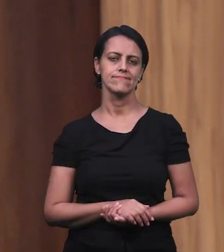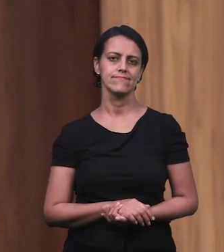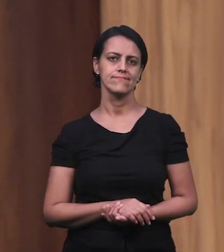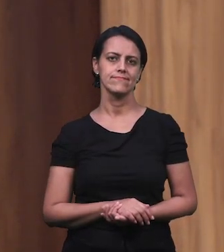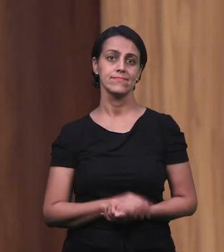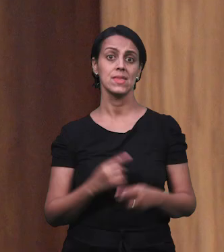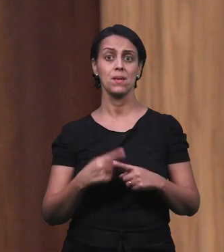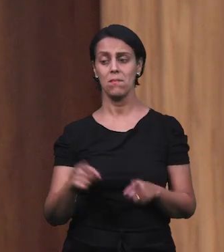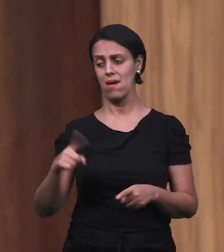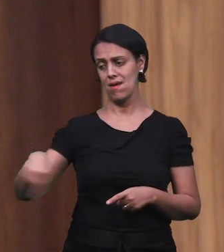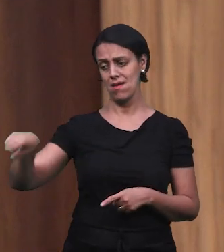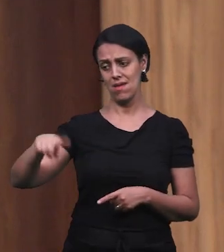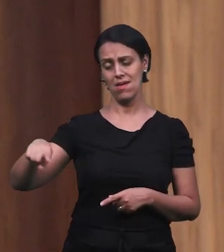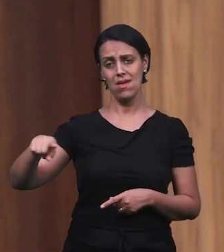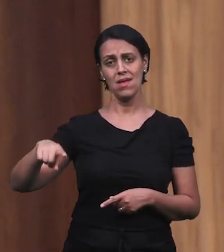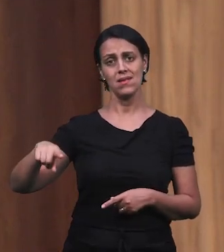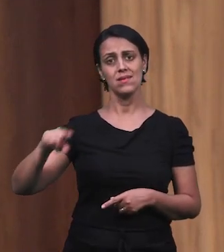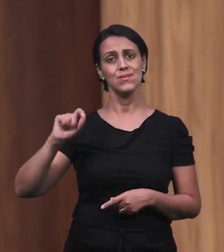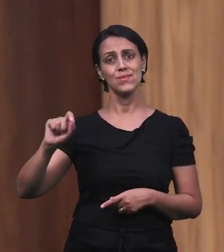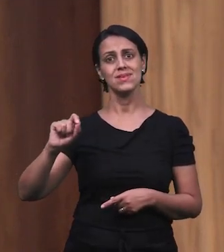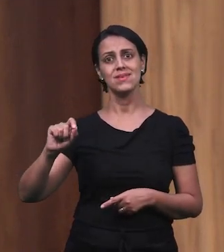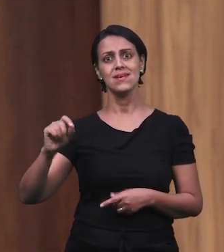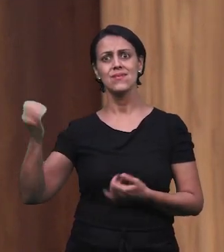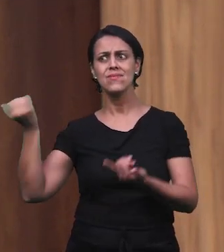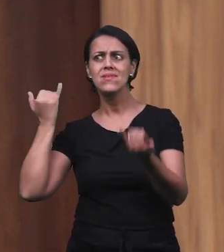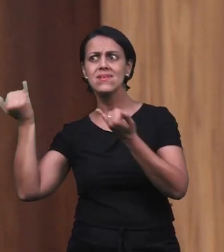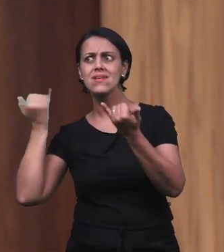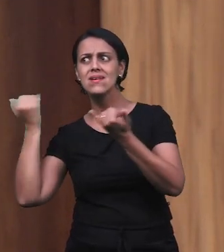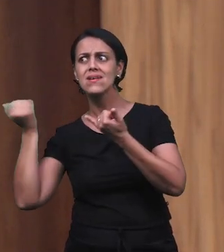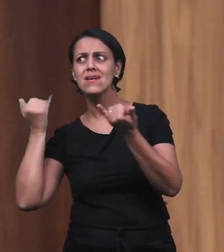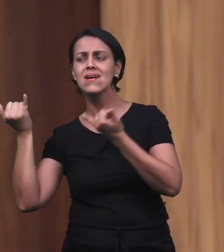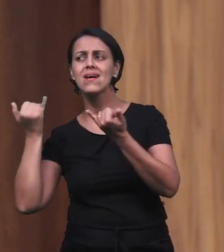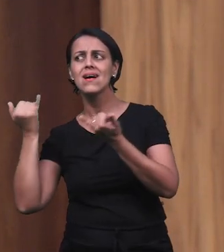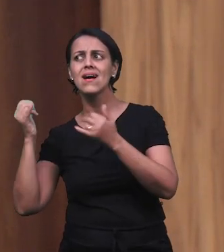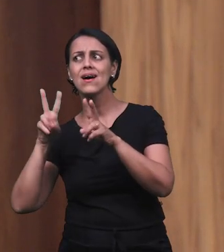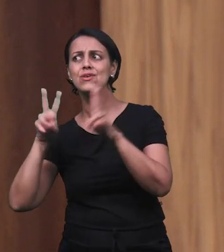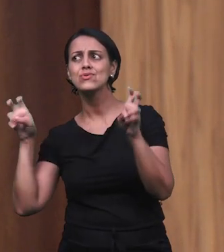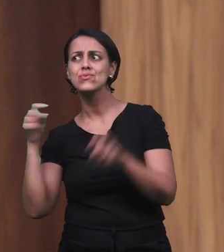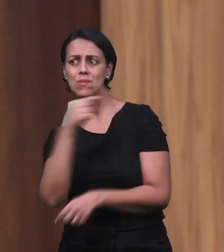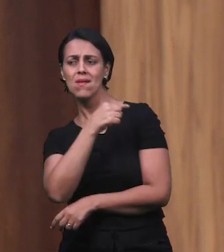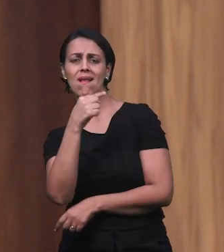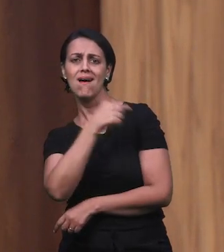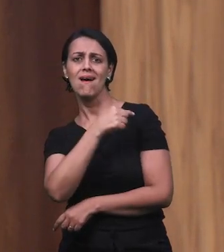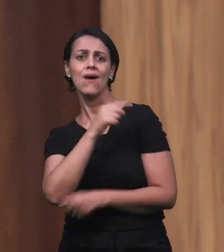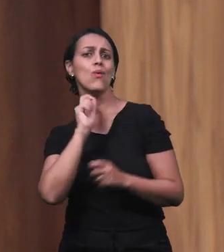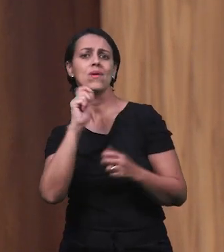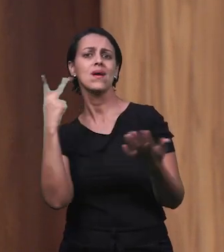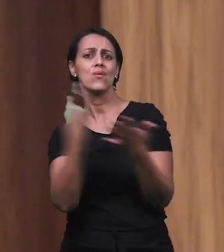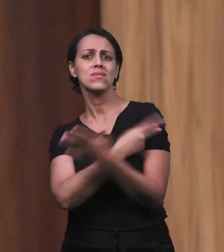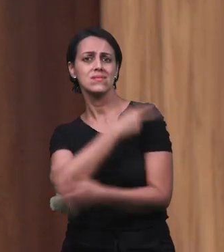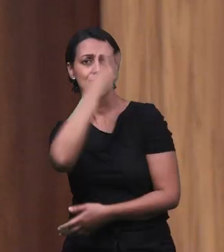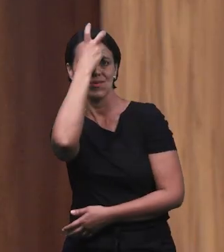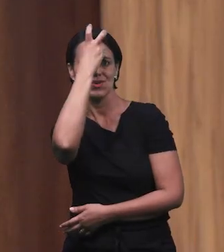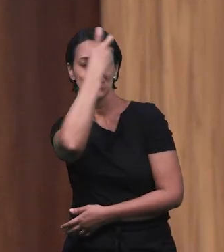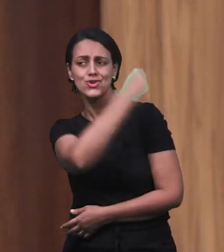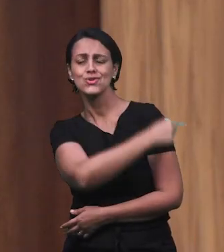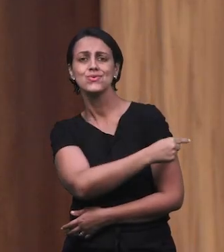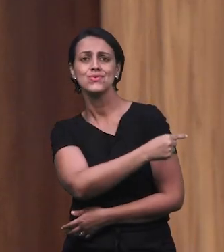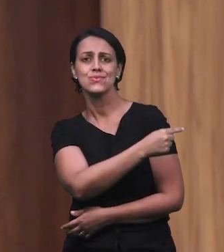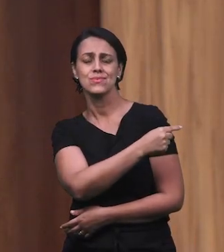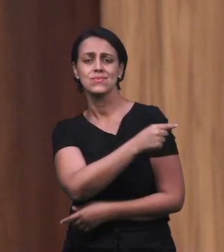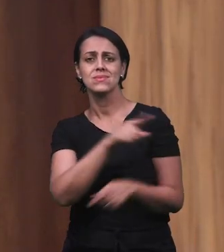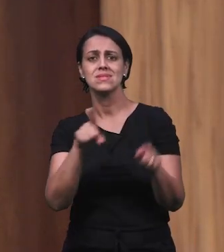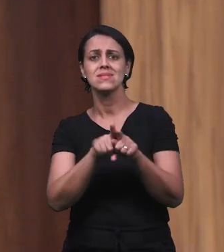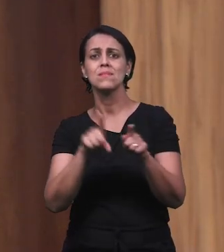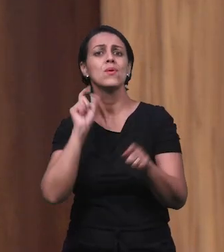dos gibeonitas, eles ouviram a fama. O Senhor, o que o fez no Egito, O que se fez da além